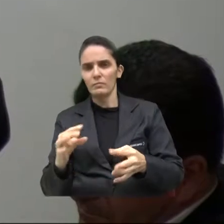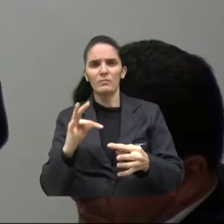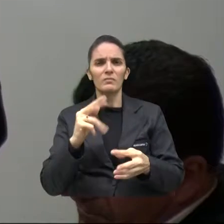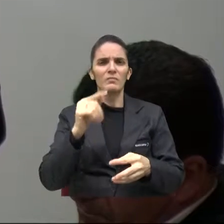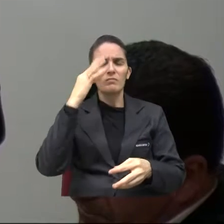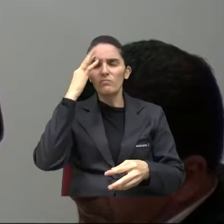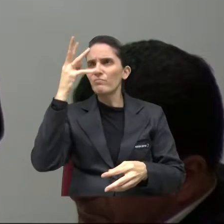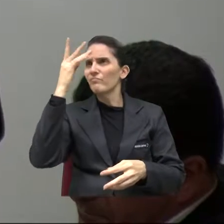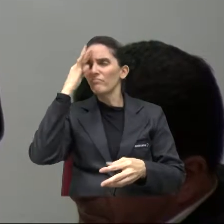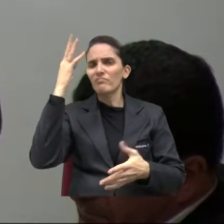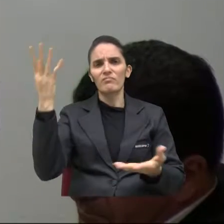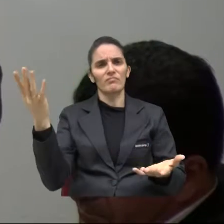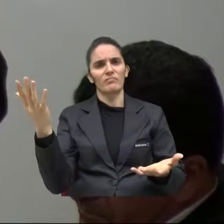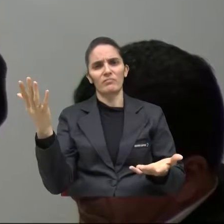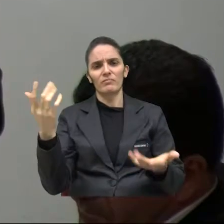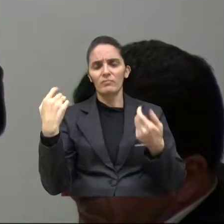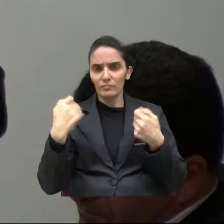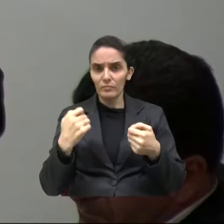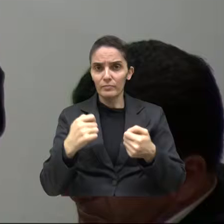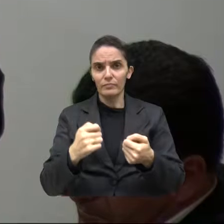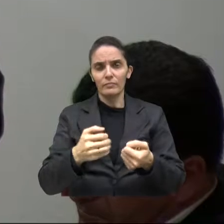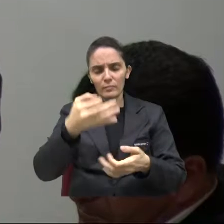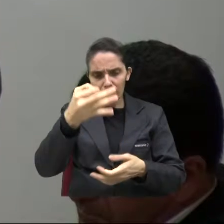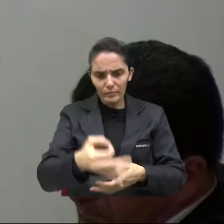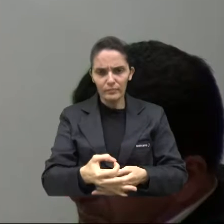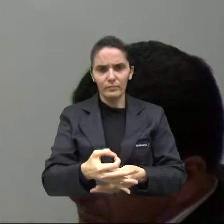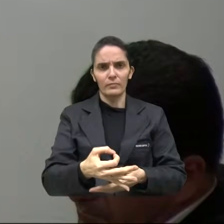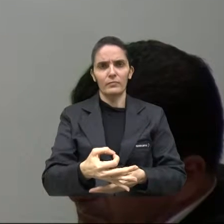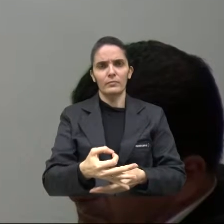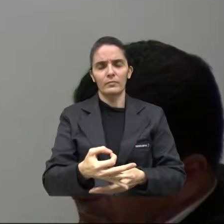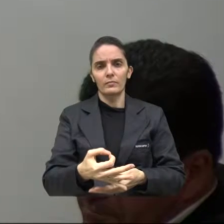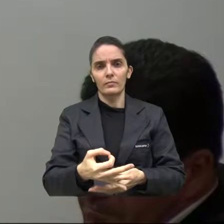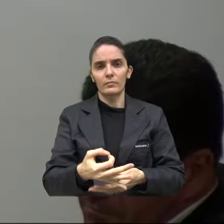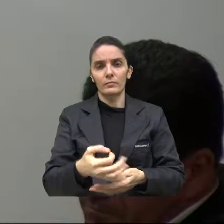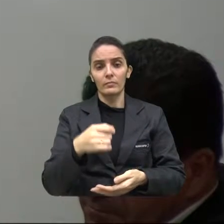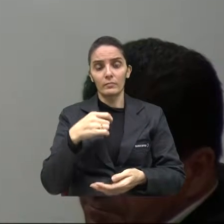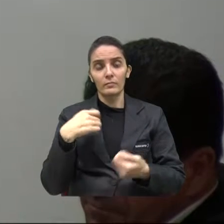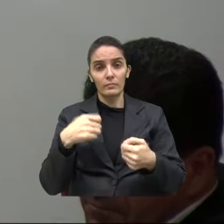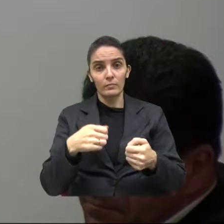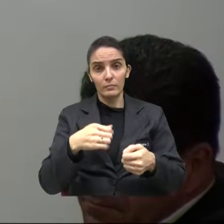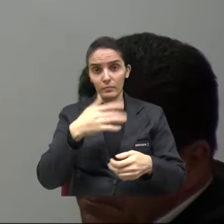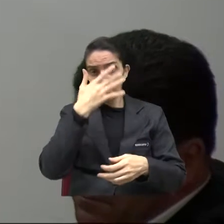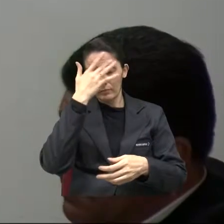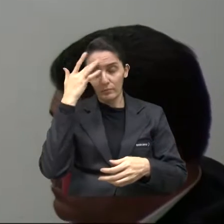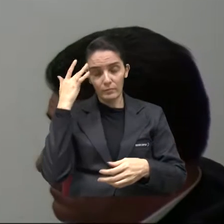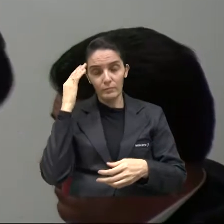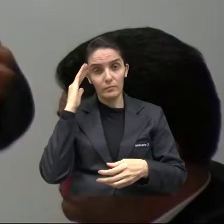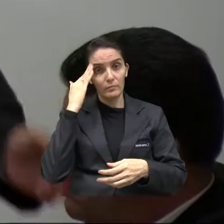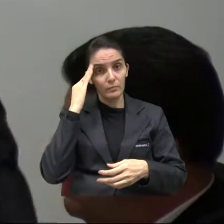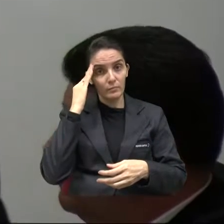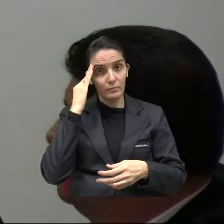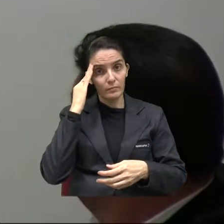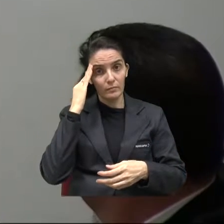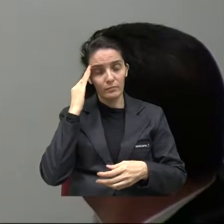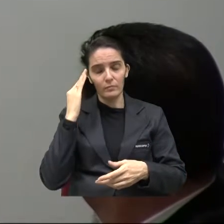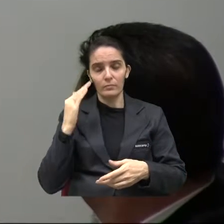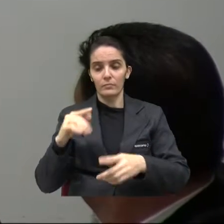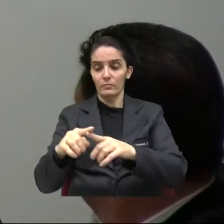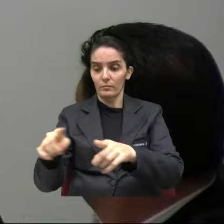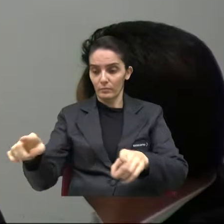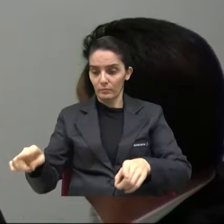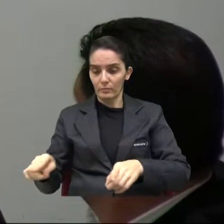subjetivo. Nós precisamos ter o concreto. Nós precisamos ter pessoas que entendam da área